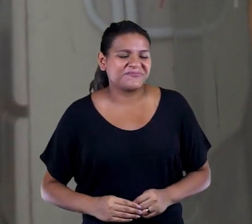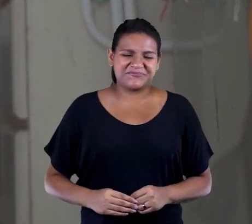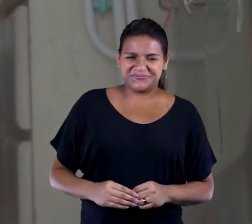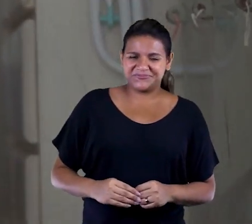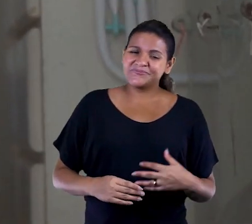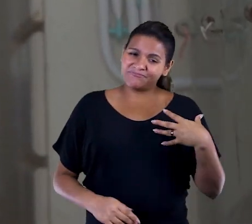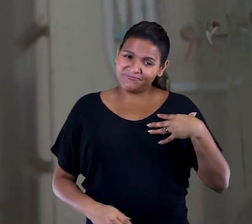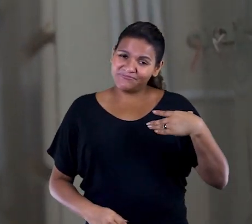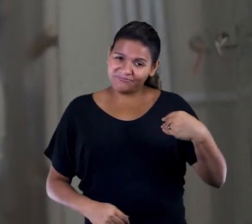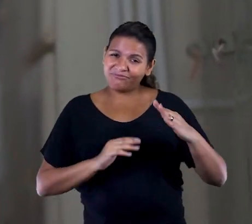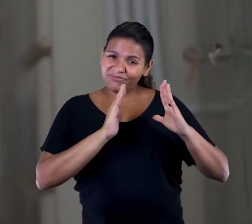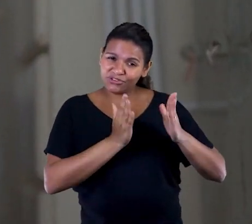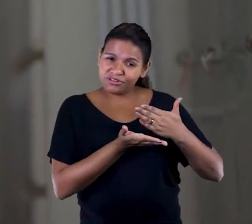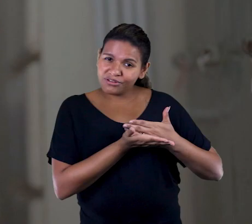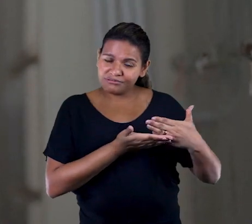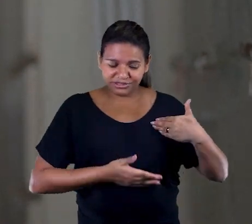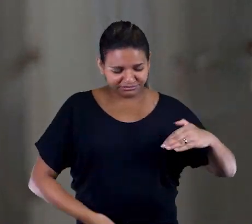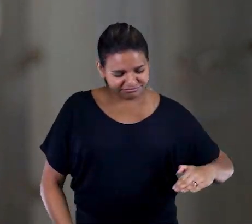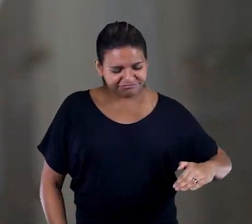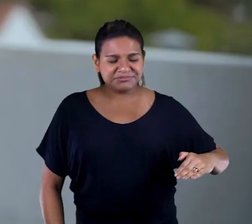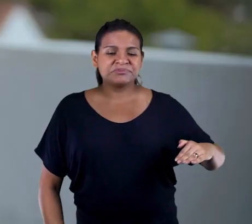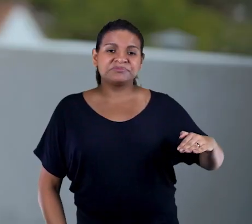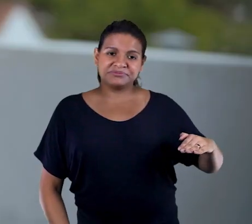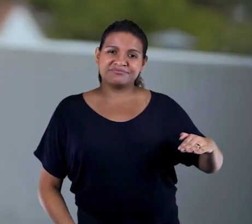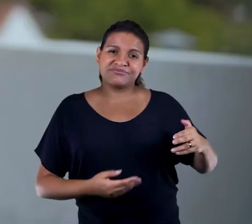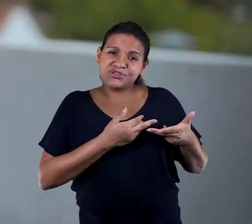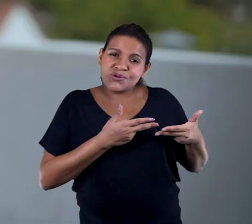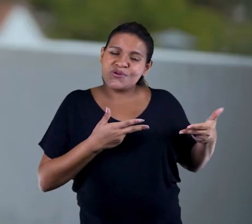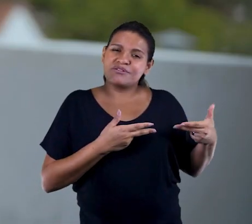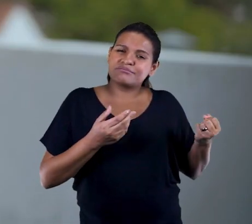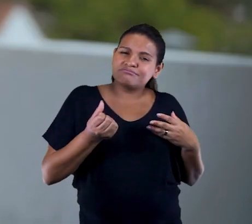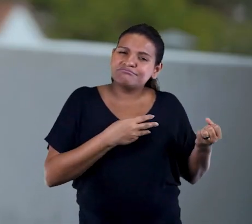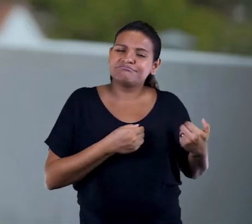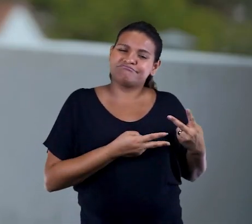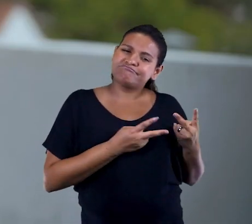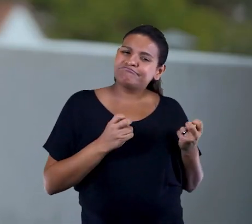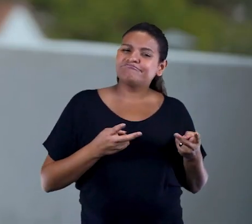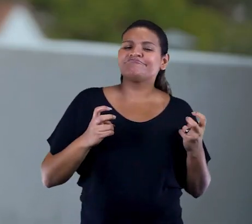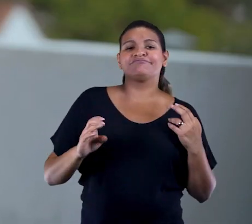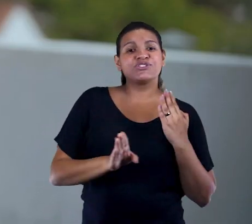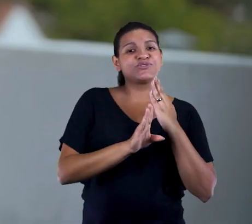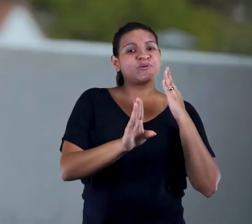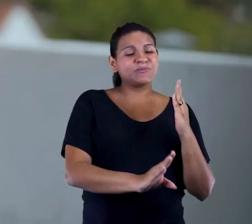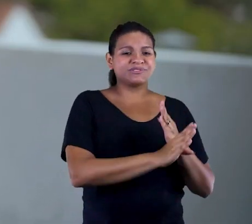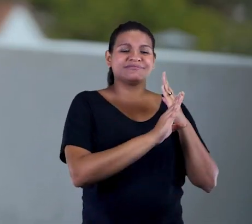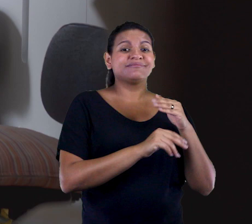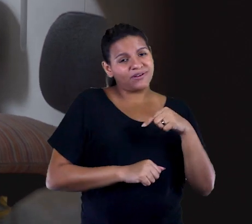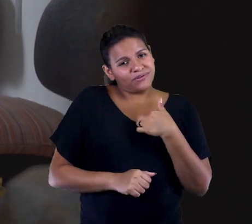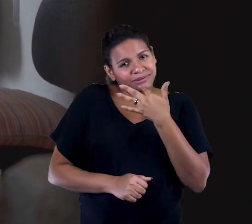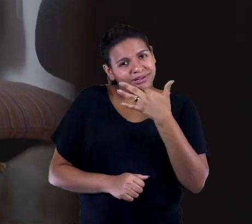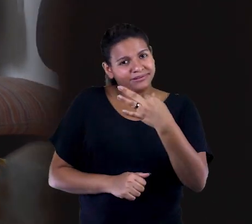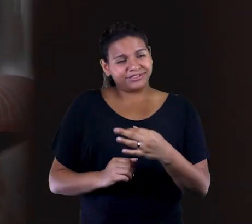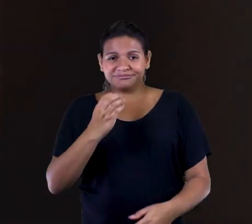Vamos! O Arthur está crescendo, descobrindo coisas novas. Então eu acho que o Davi vai trazer muito isso para